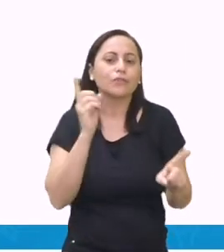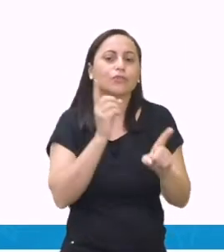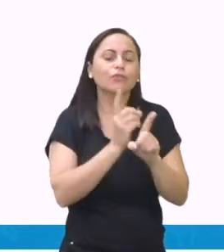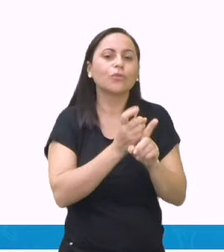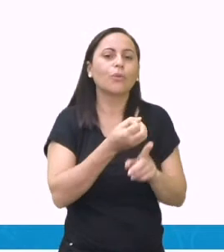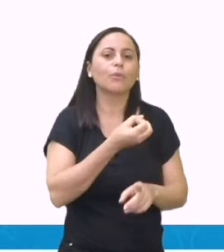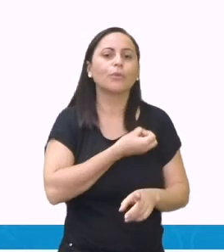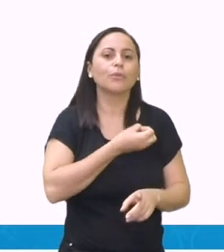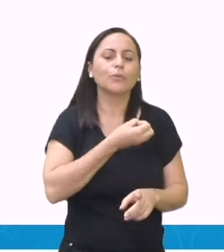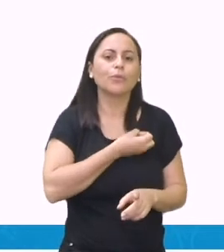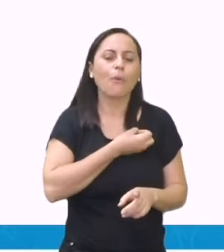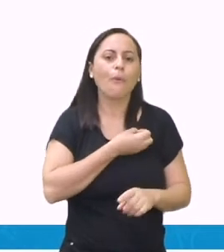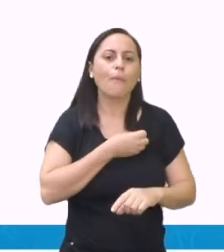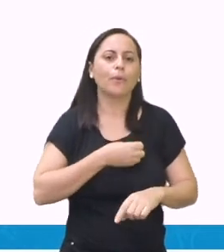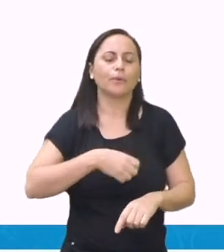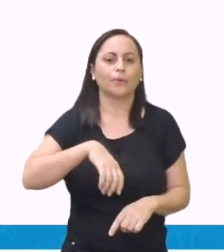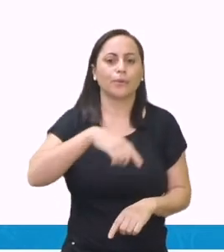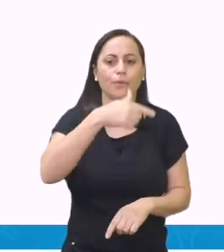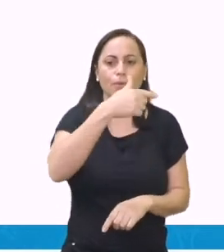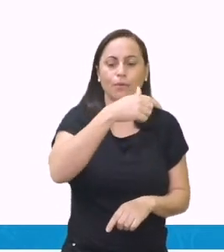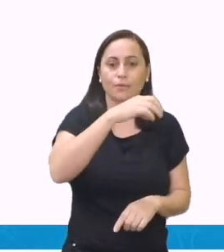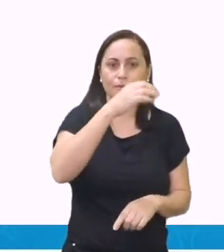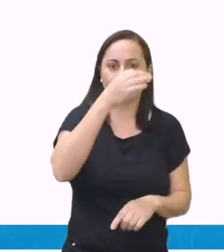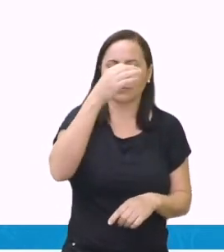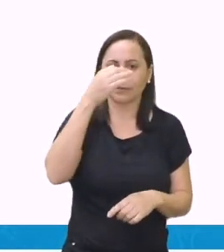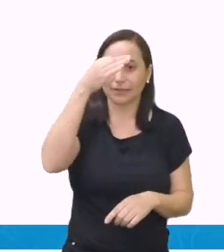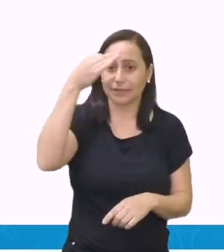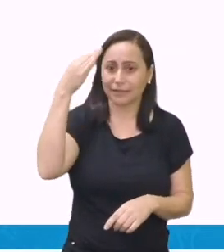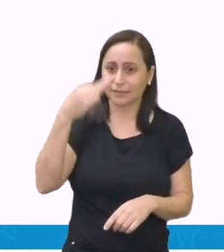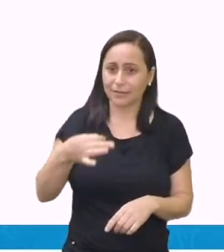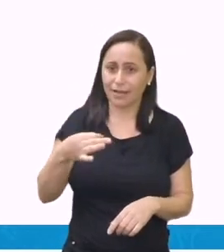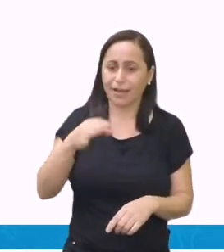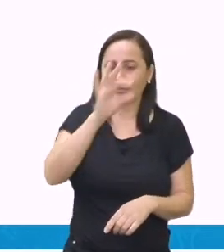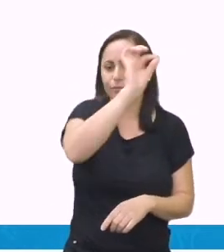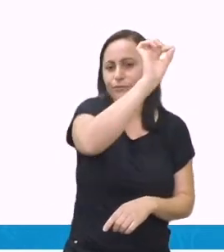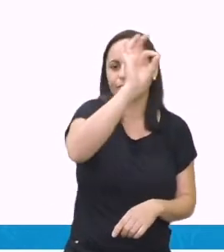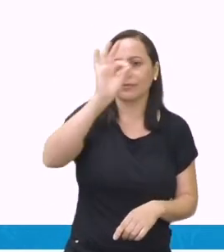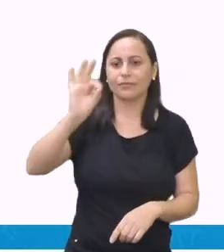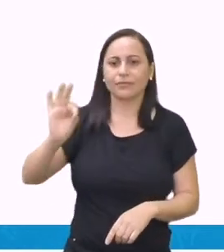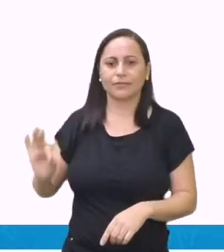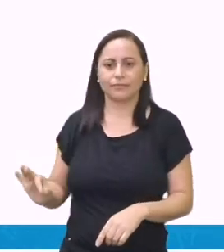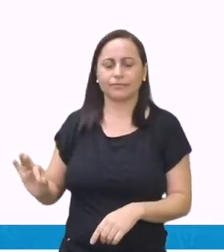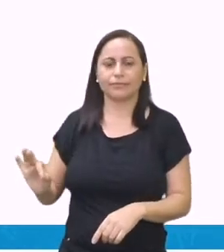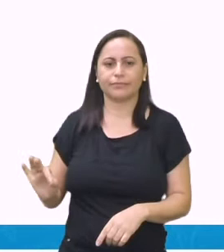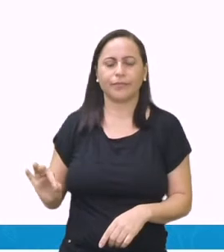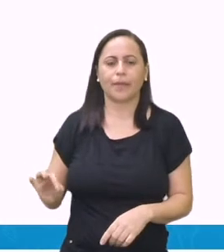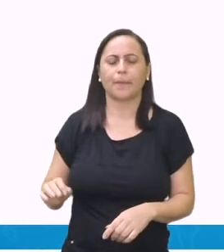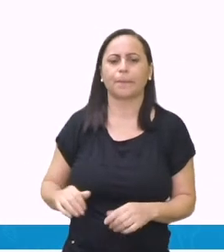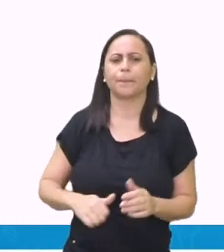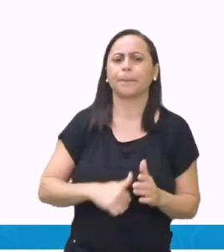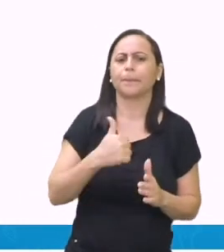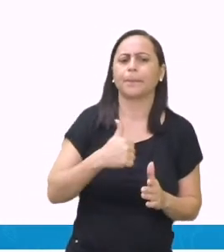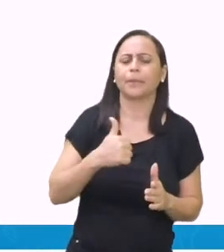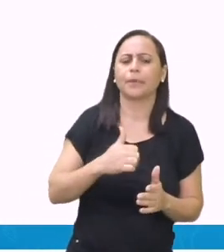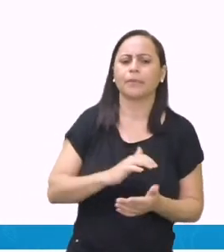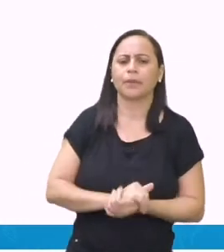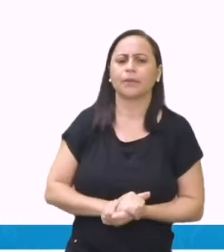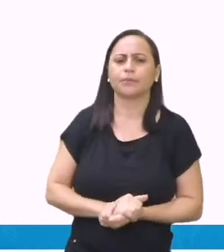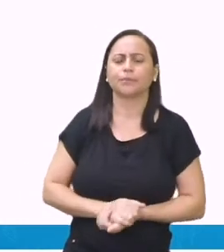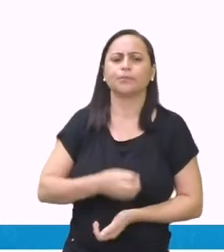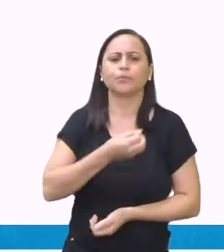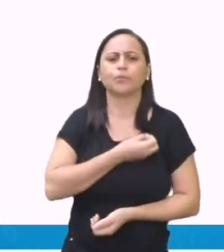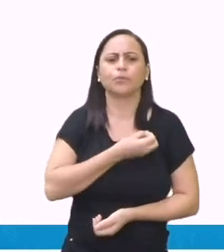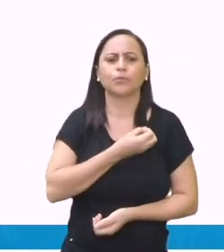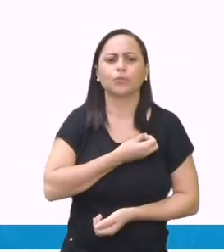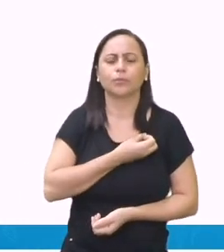ligar corretamente a esses que estão aqui. Vamos lá? O primeiro aqui, como ele está